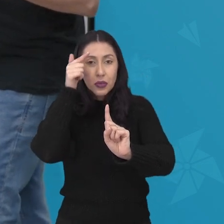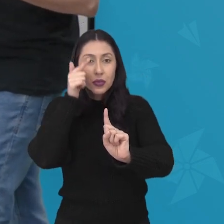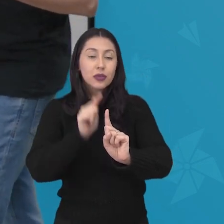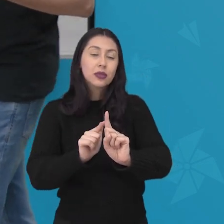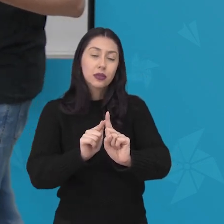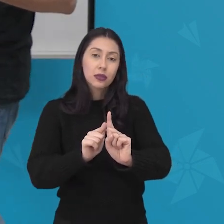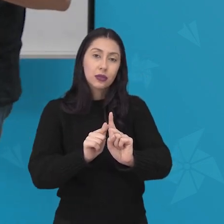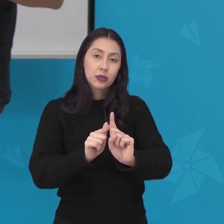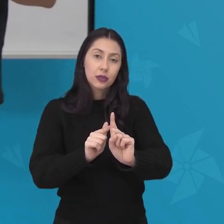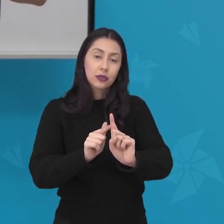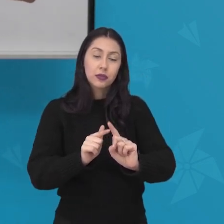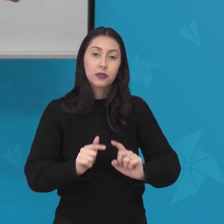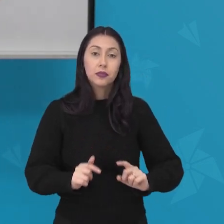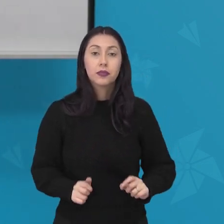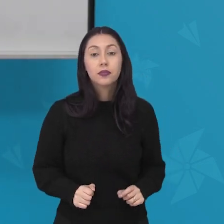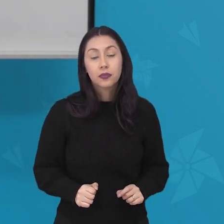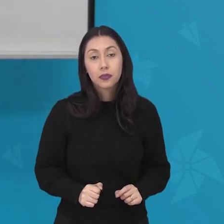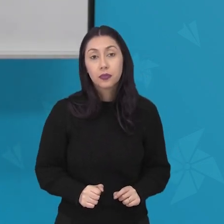mundo.